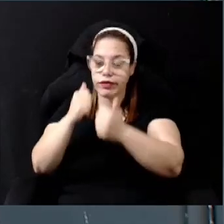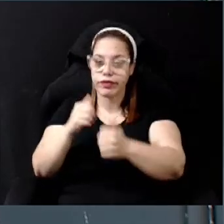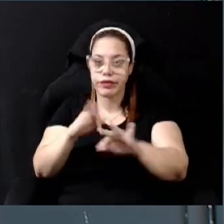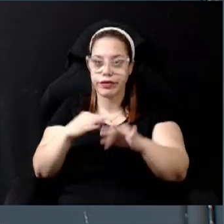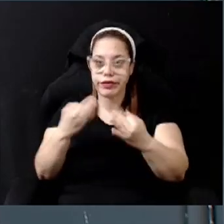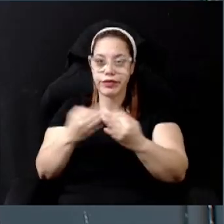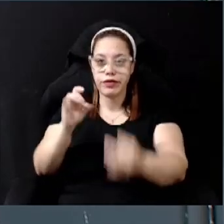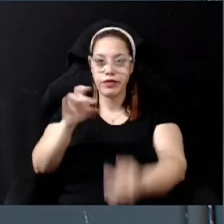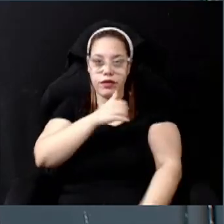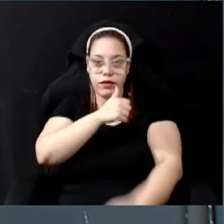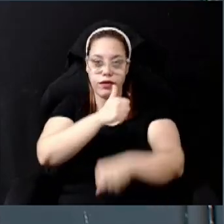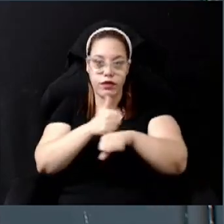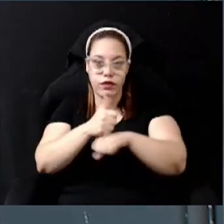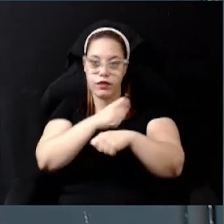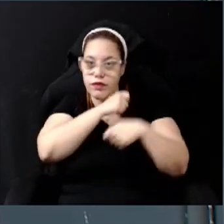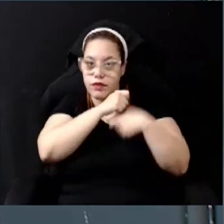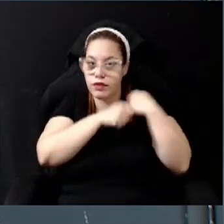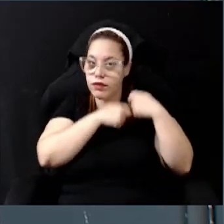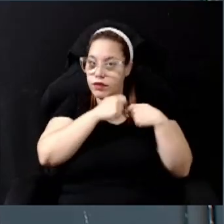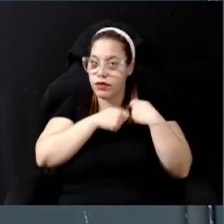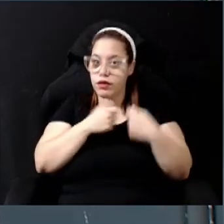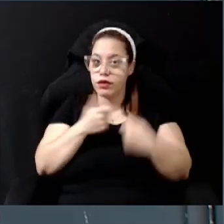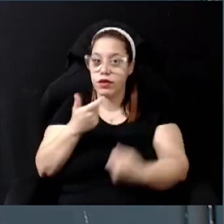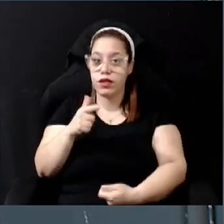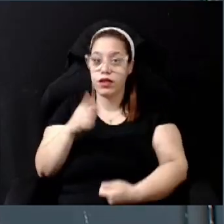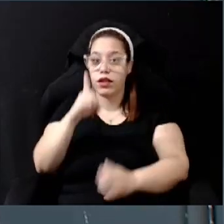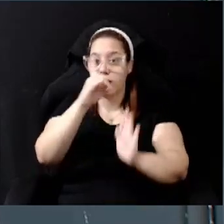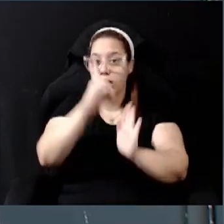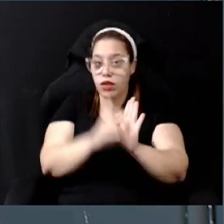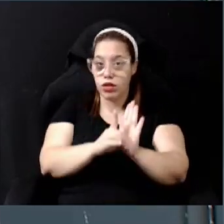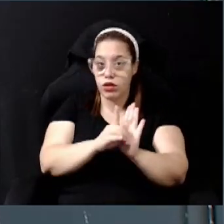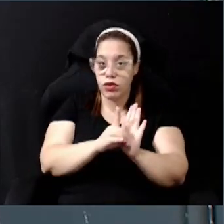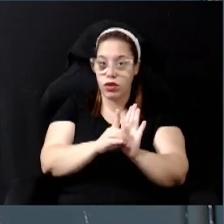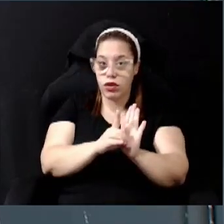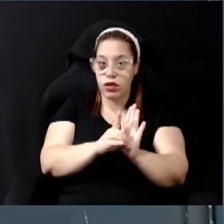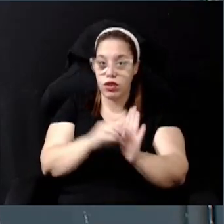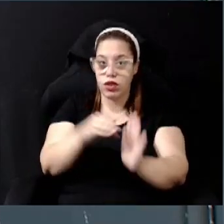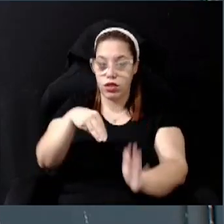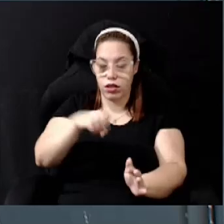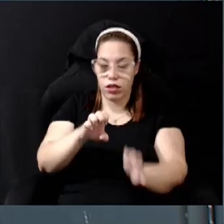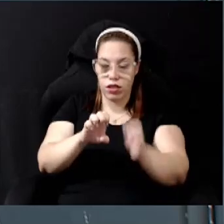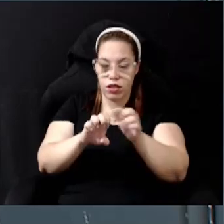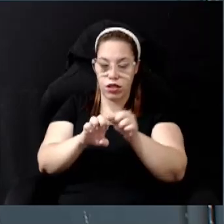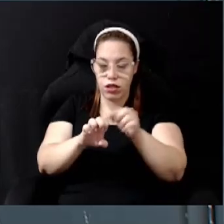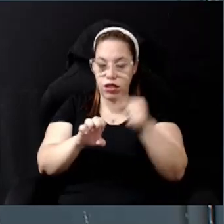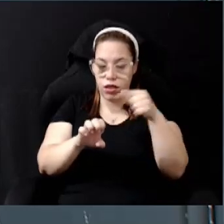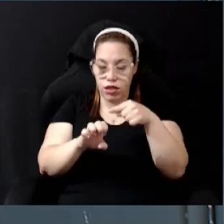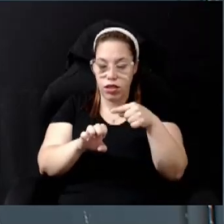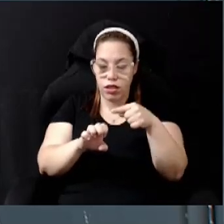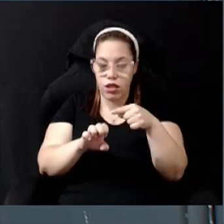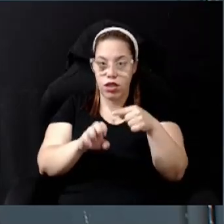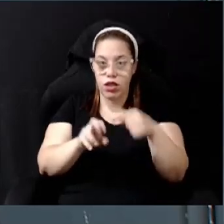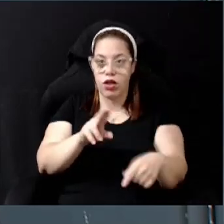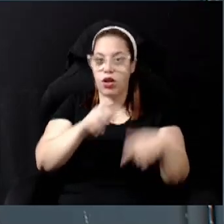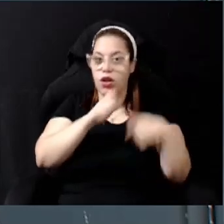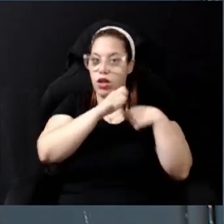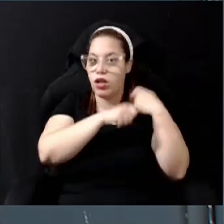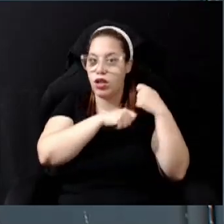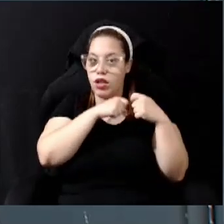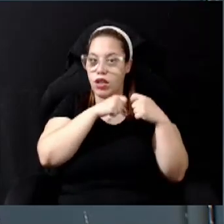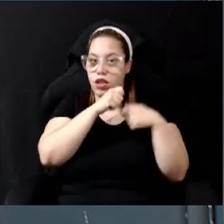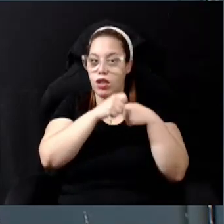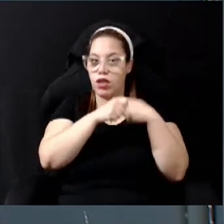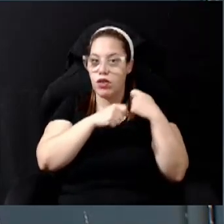E enquanto a gente ainda não tem esse direito como o MEI, como nome de transista, as pessoas têm a visão de que a gente não